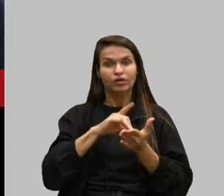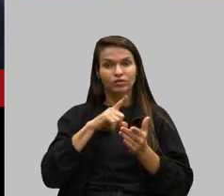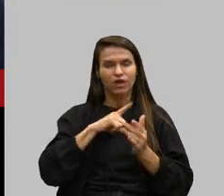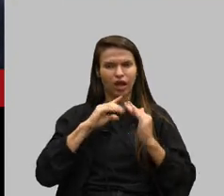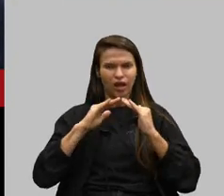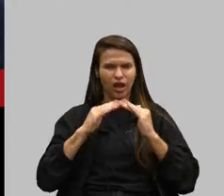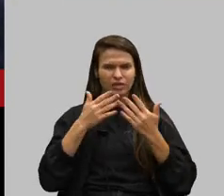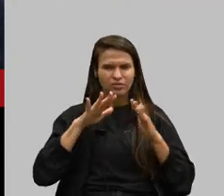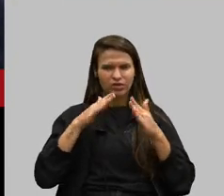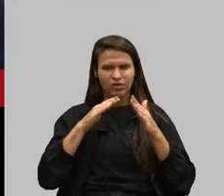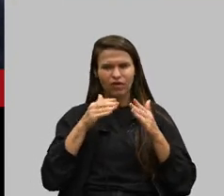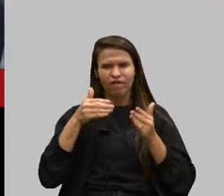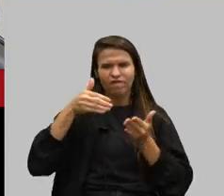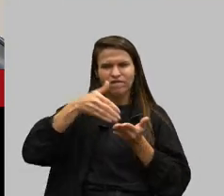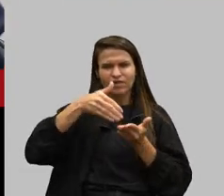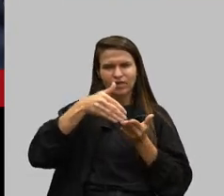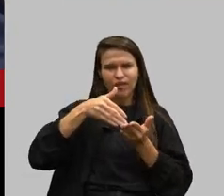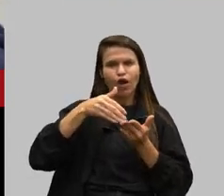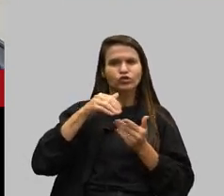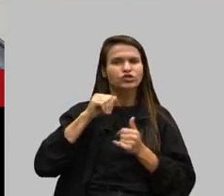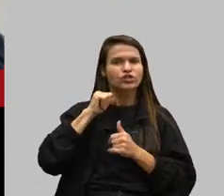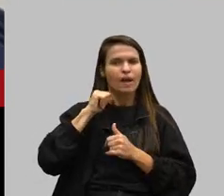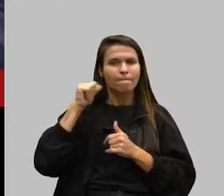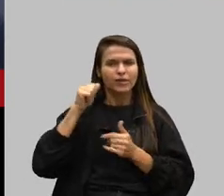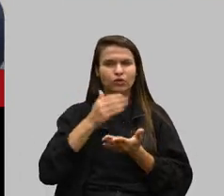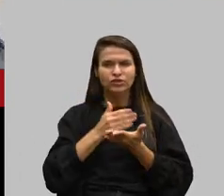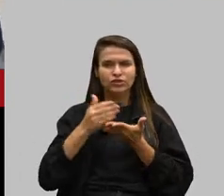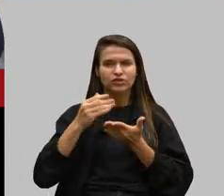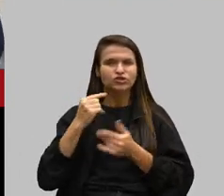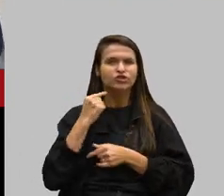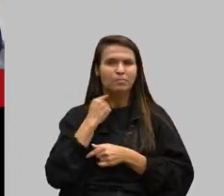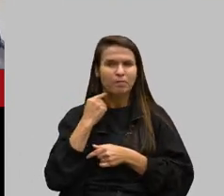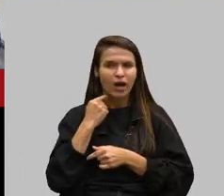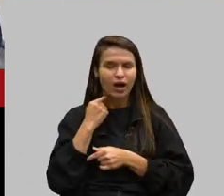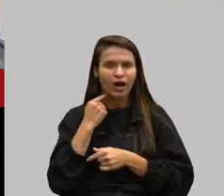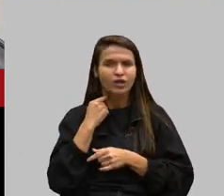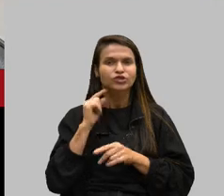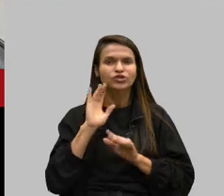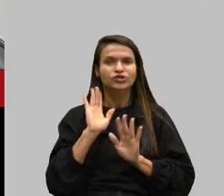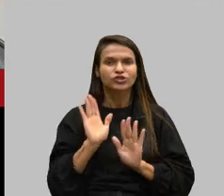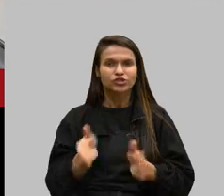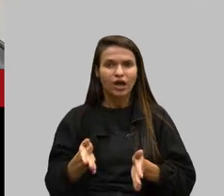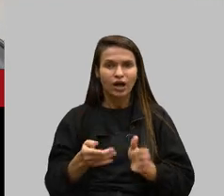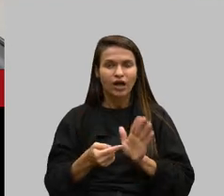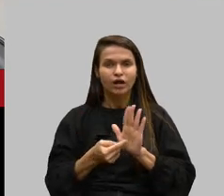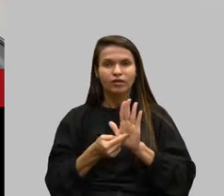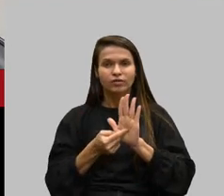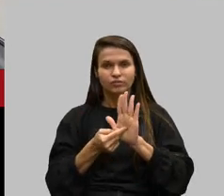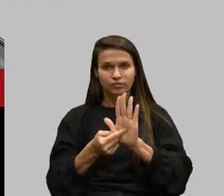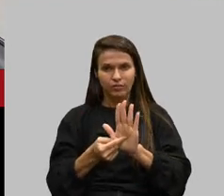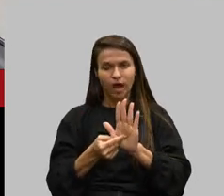engano final de Abril início de Maio já trouxe a eh não é possibilidade mas a